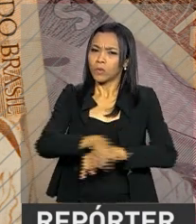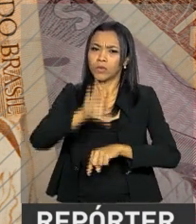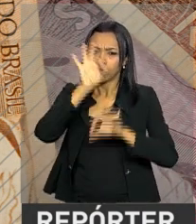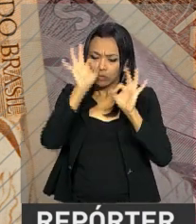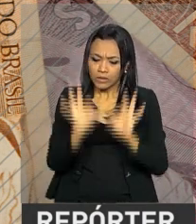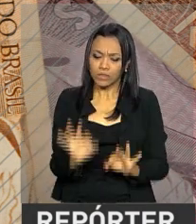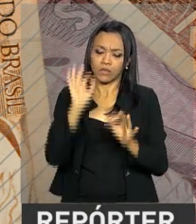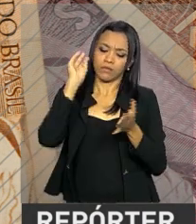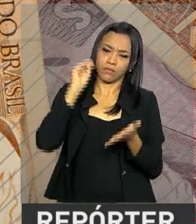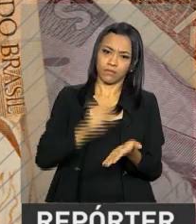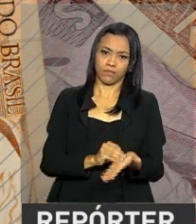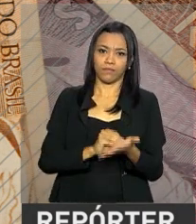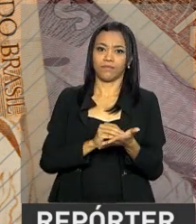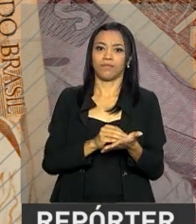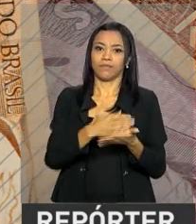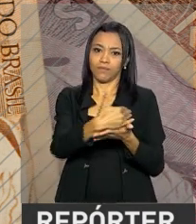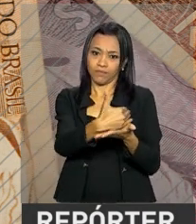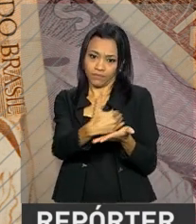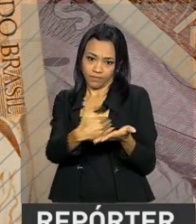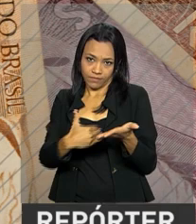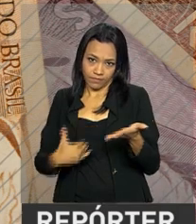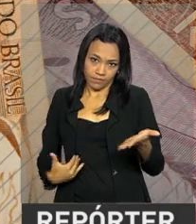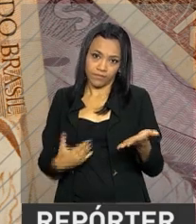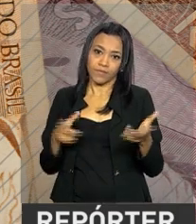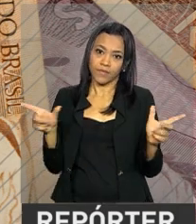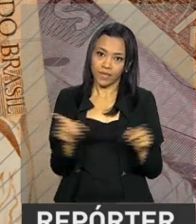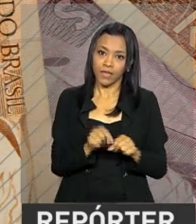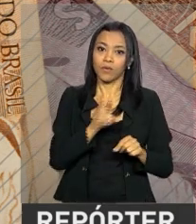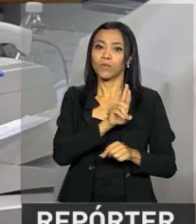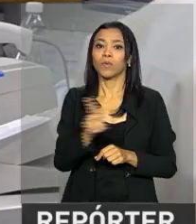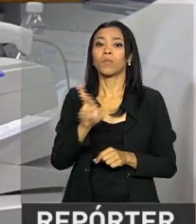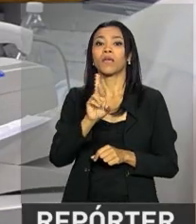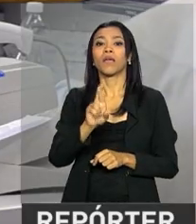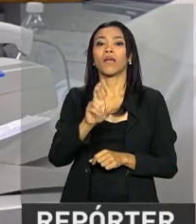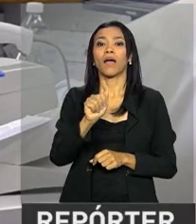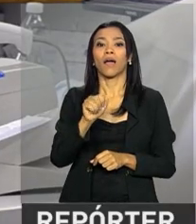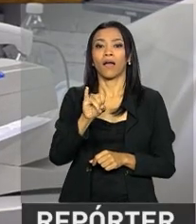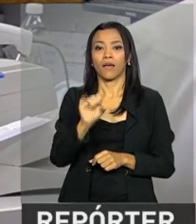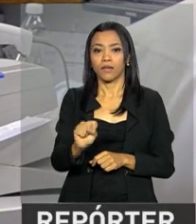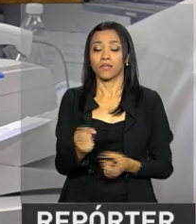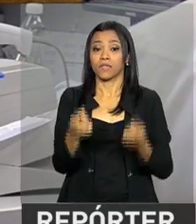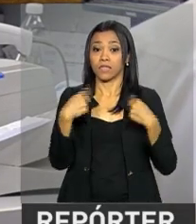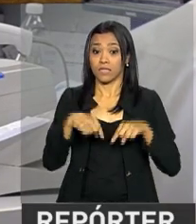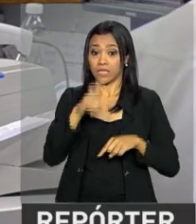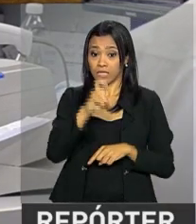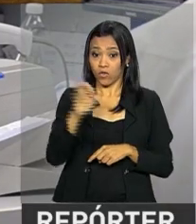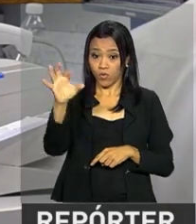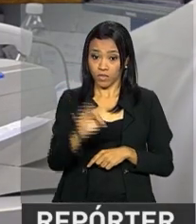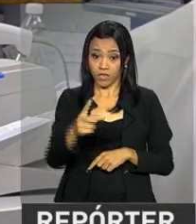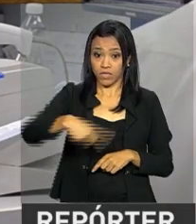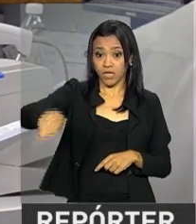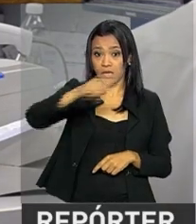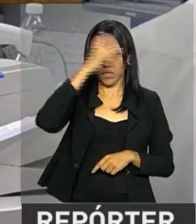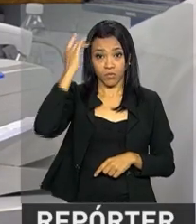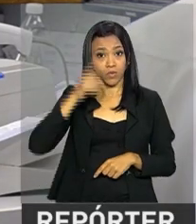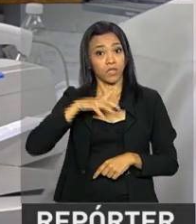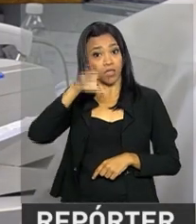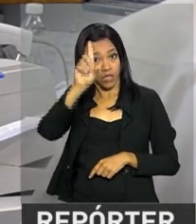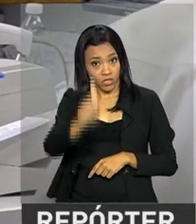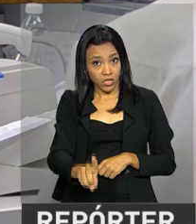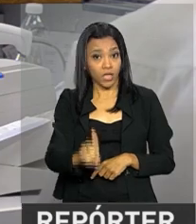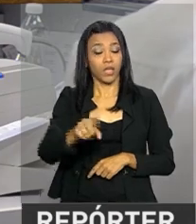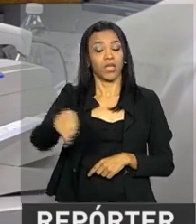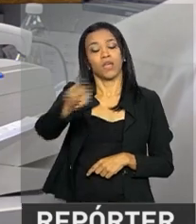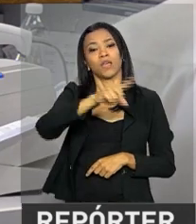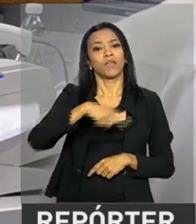pelo empregador na Relação Anual de Informações Sociais, a RAIS. Como quase 5% das pessoas que têm direito ao abono ainda não